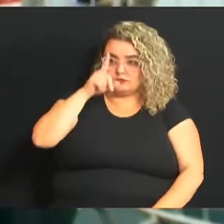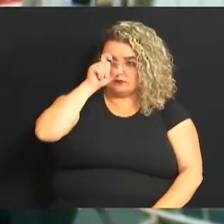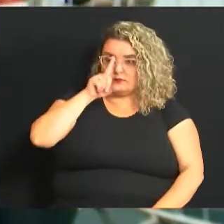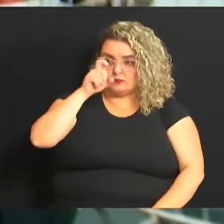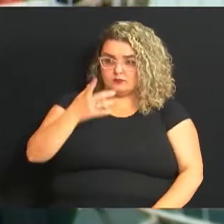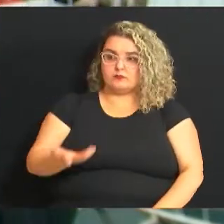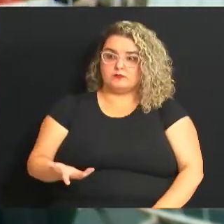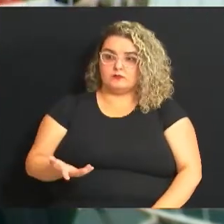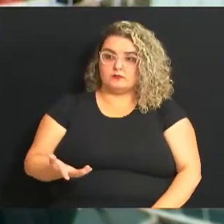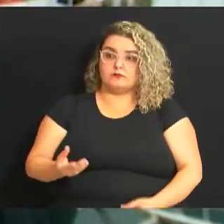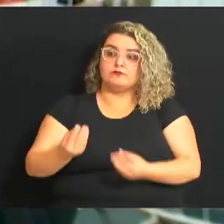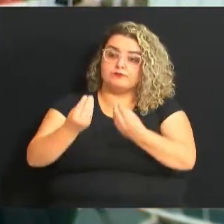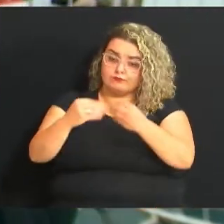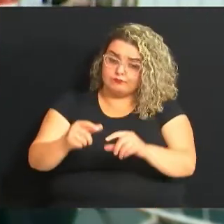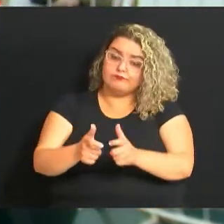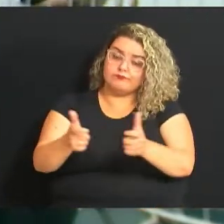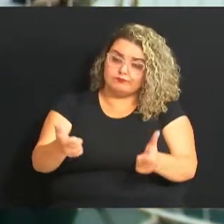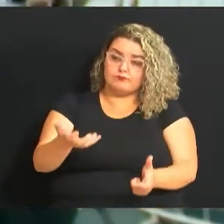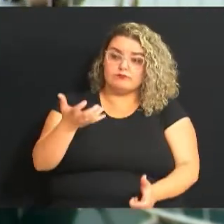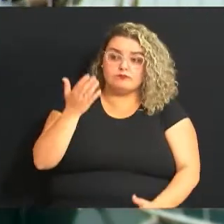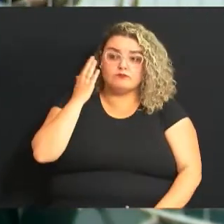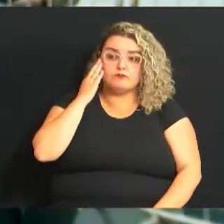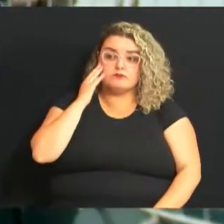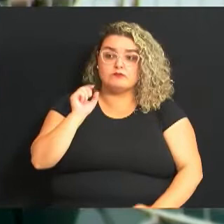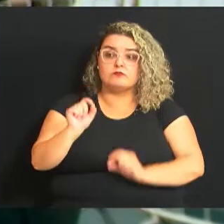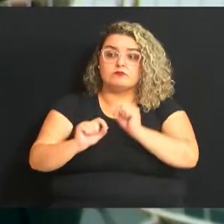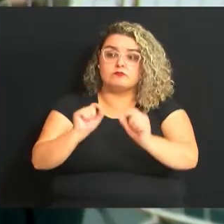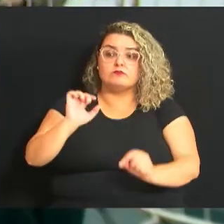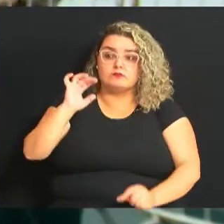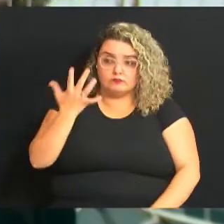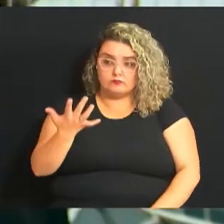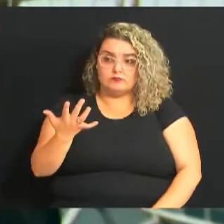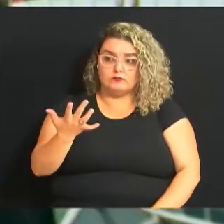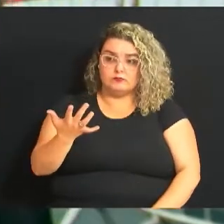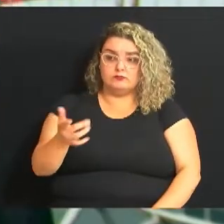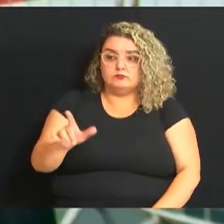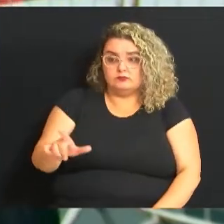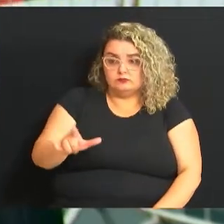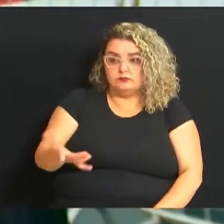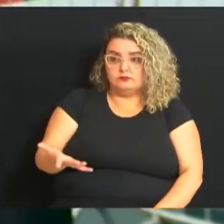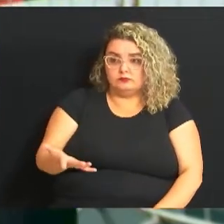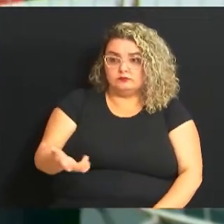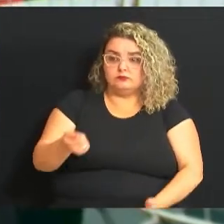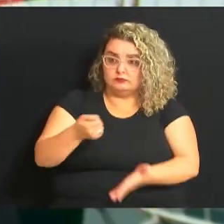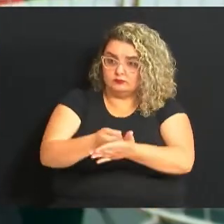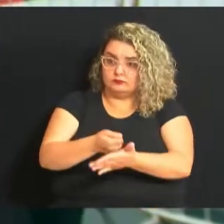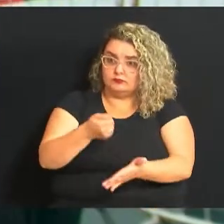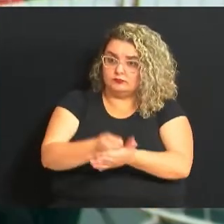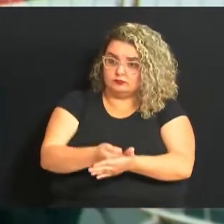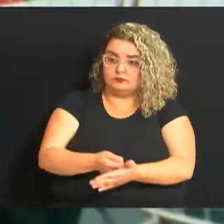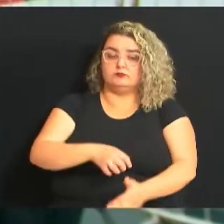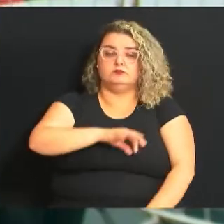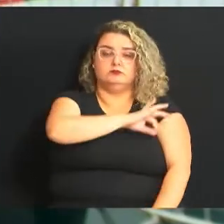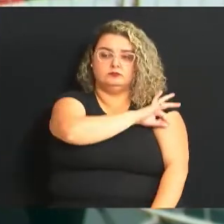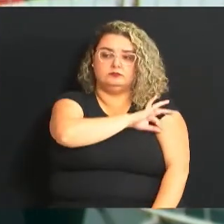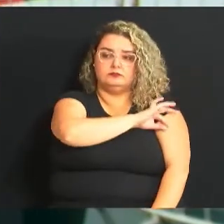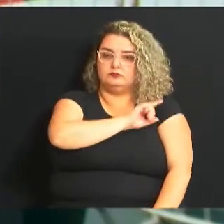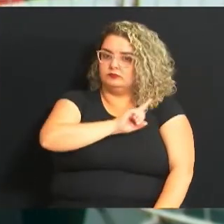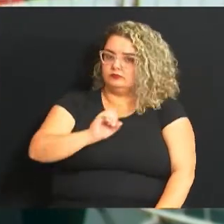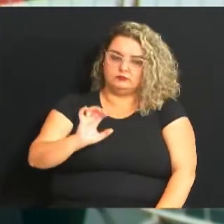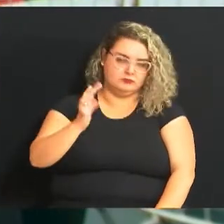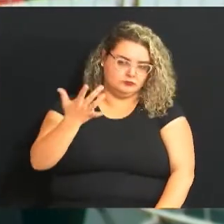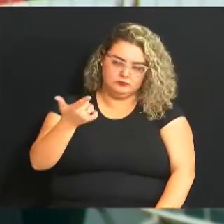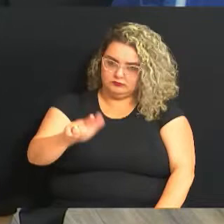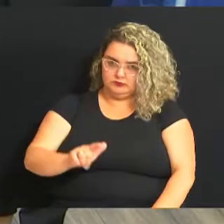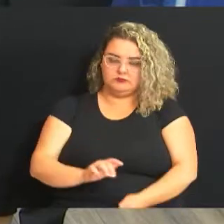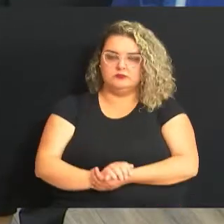é a legalidade da proposta. E este projeto é de autoria do vereador Jair da Farmácia, que institui o Programa Municipal